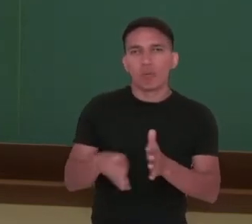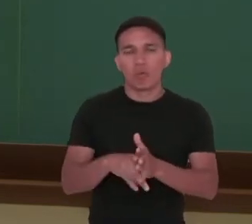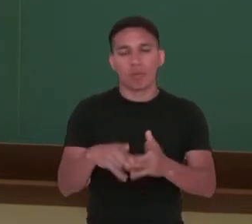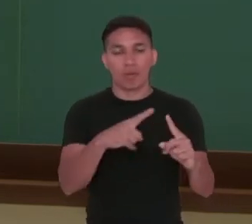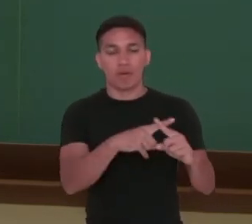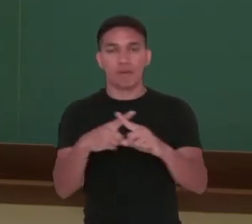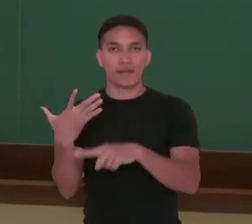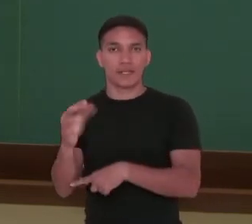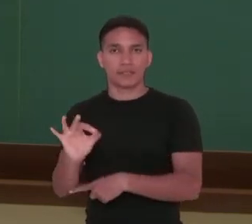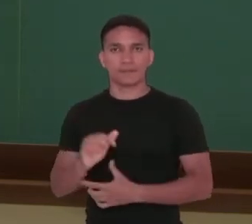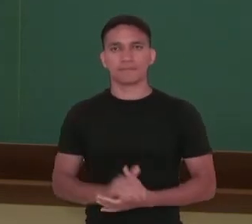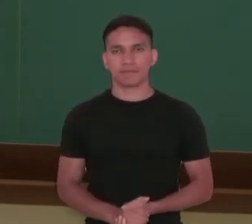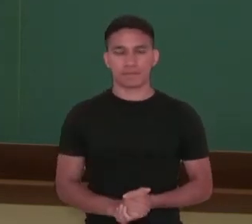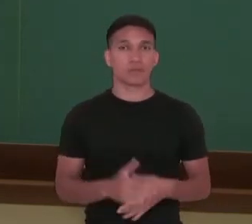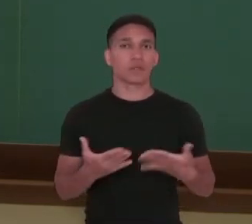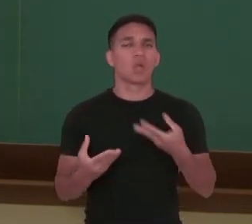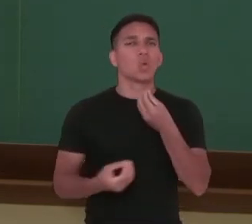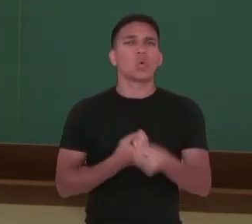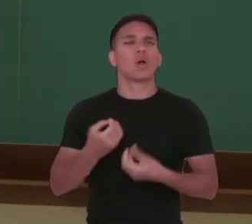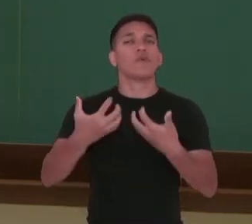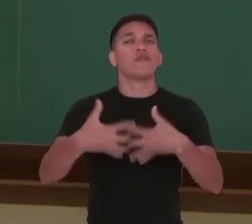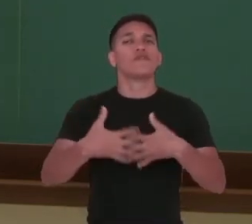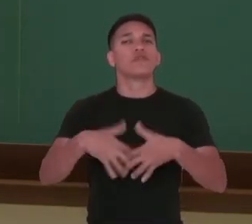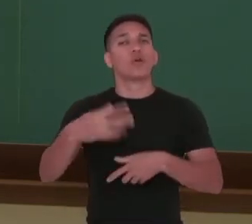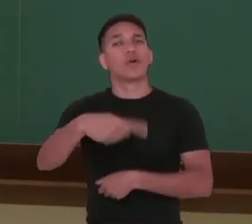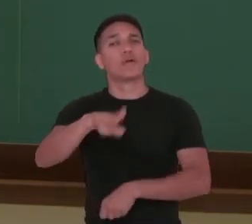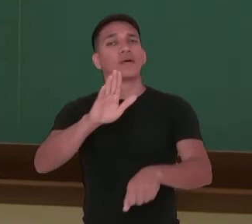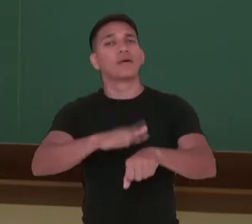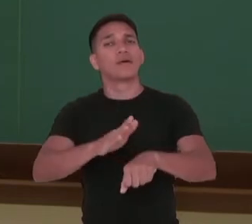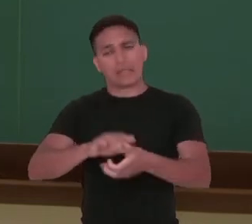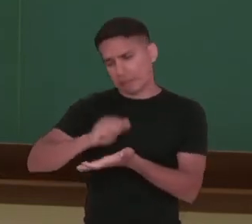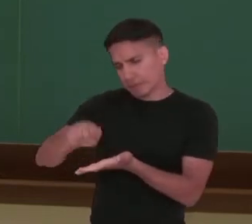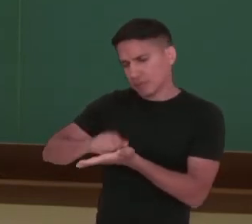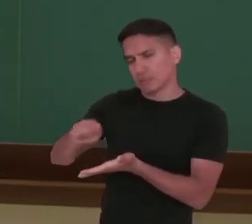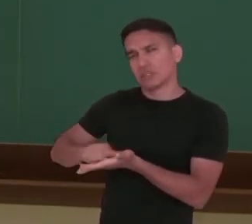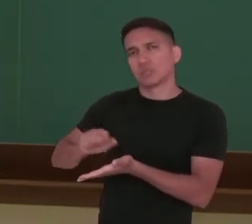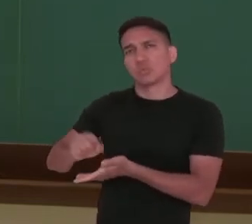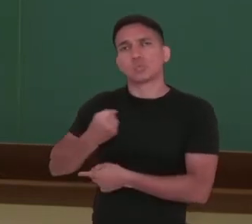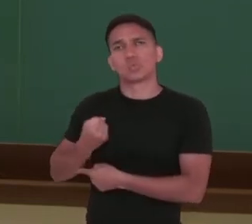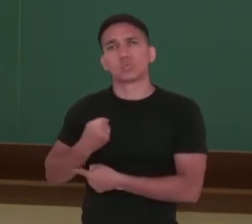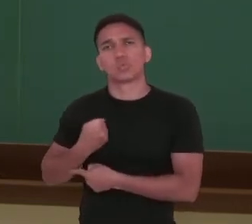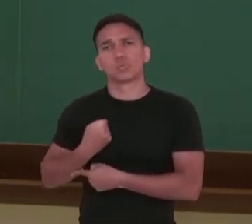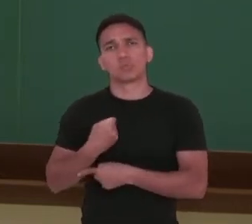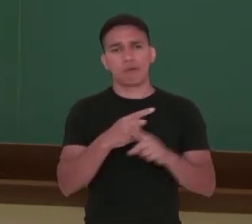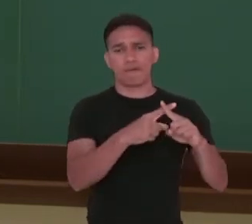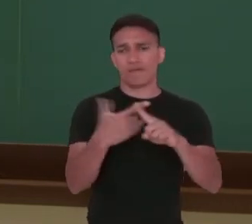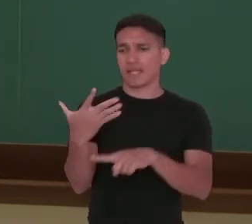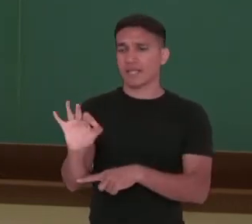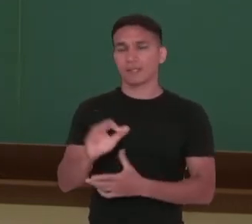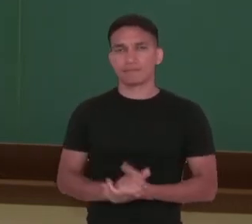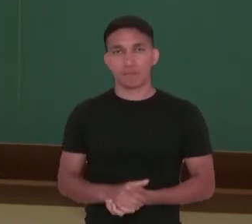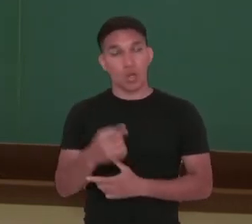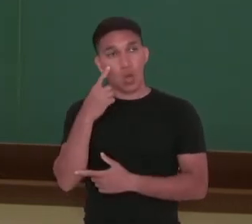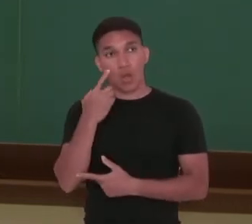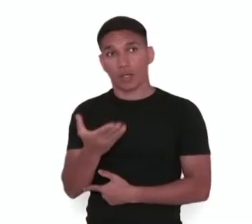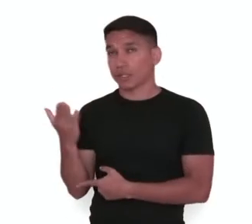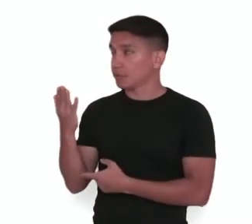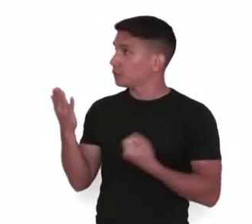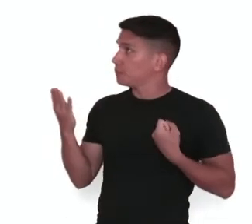notação científica. Pessoal, como é que funciona para você escrever um número em notação científica? Repare bem esse